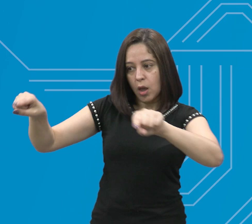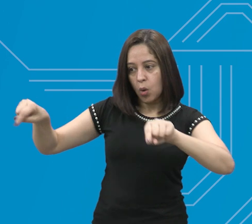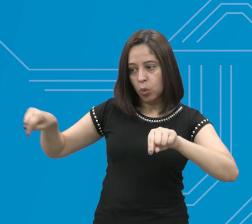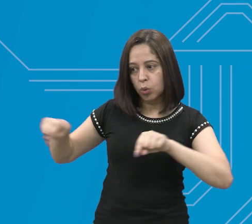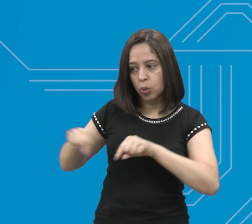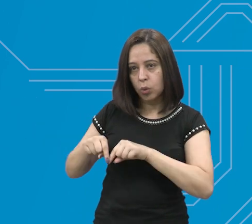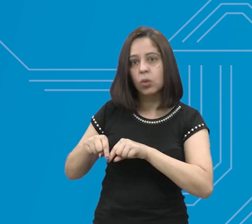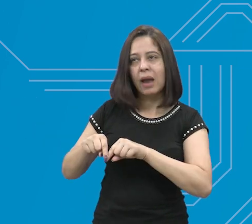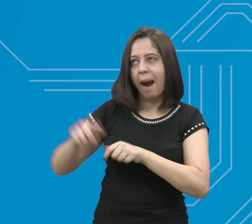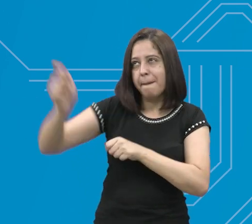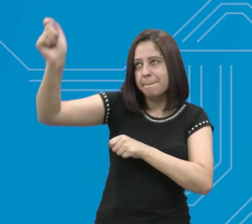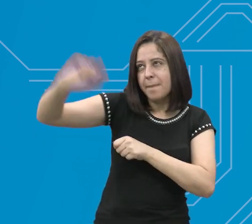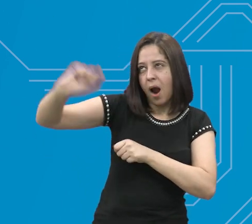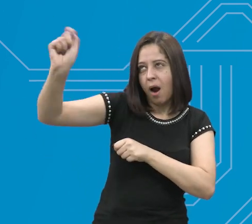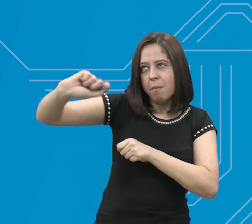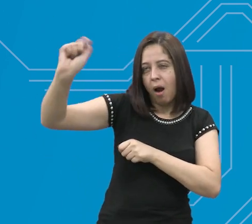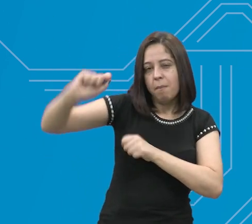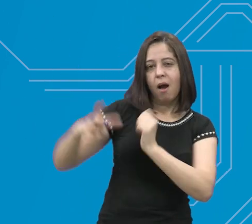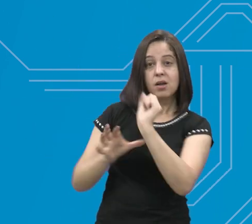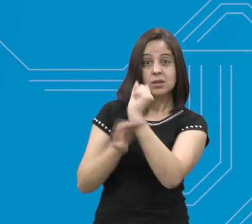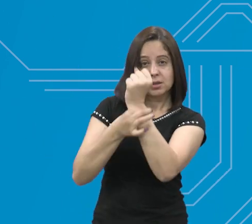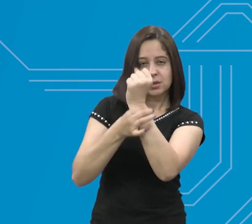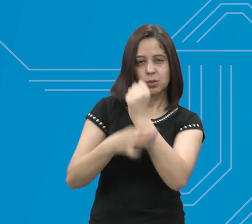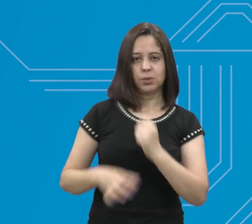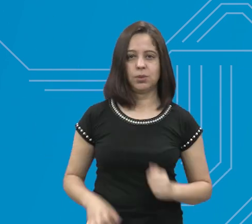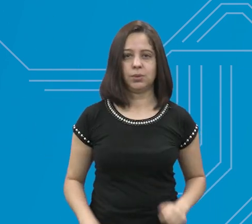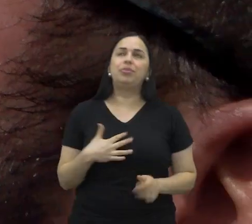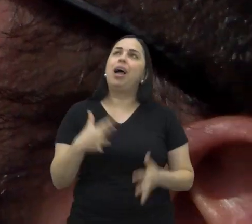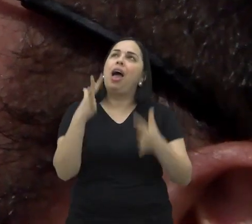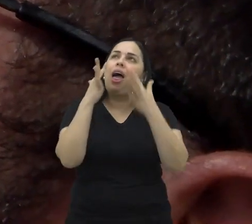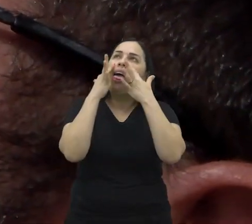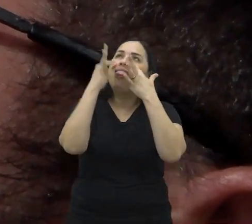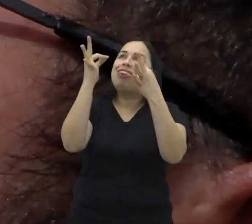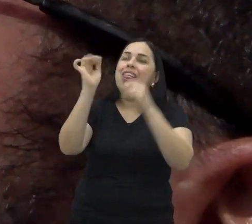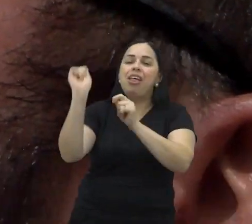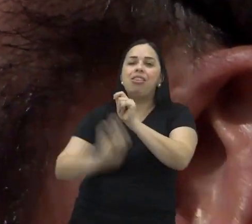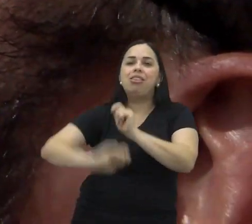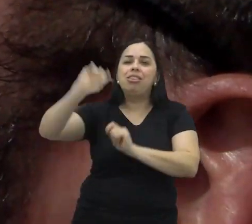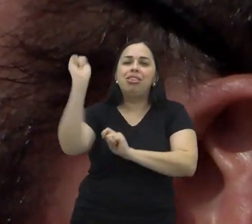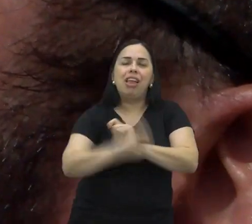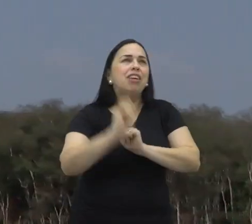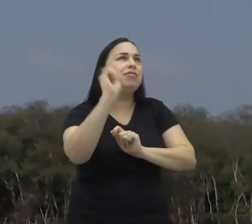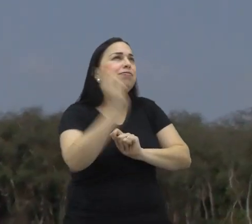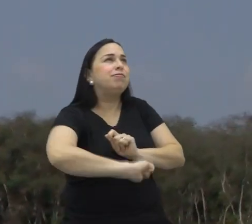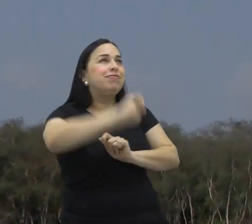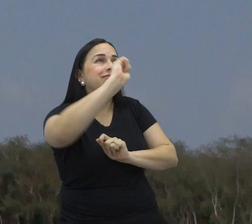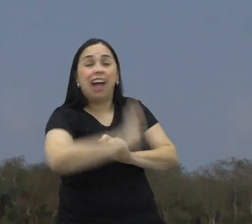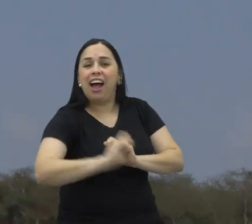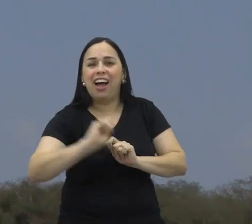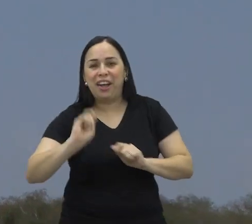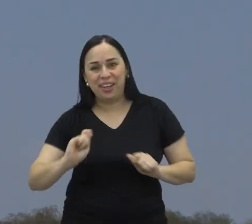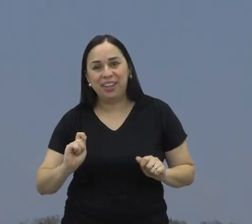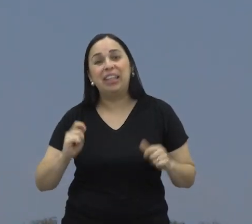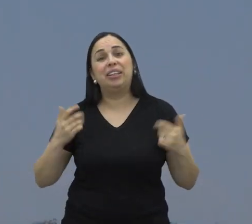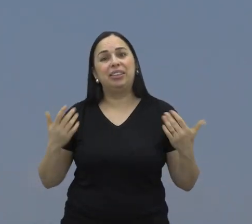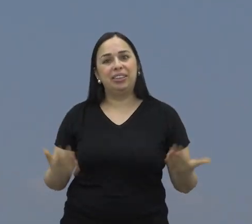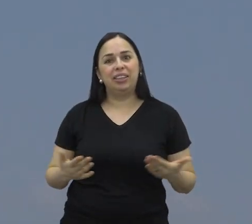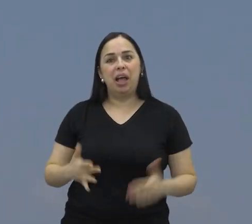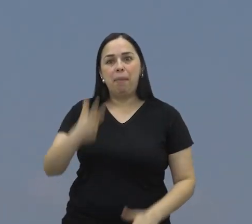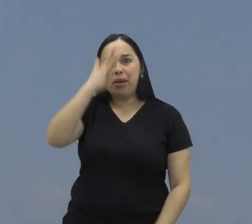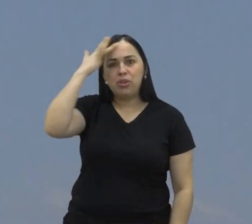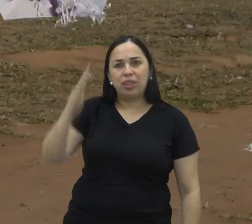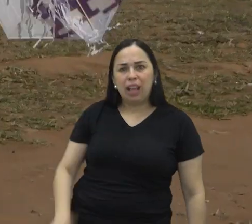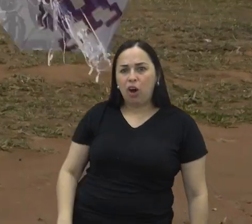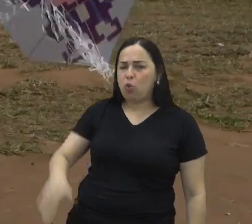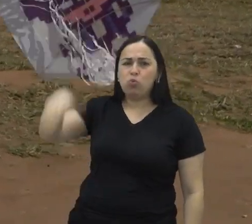para permitir a prática segura de soltar pipas. Olhos atentos no céu e lá estão elas, as